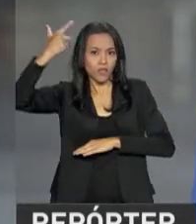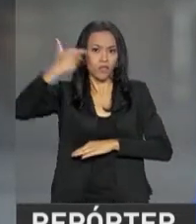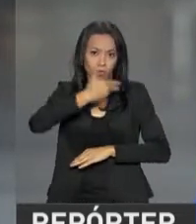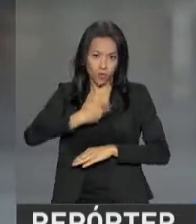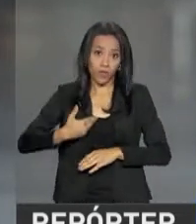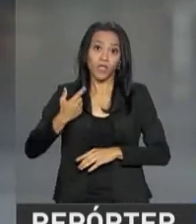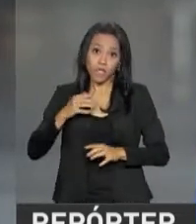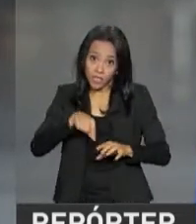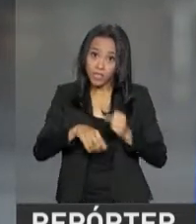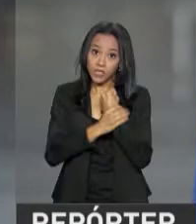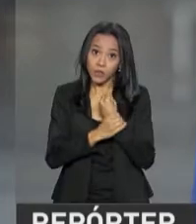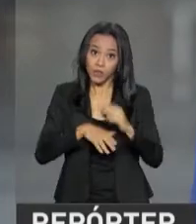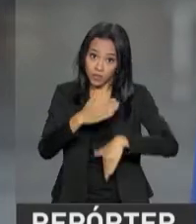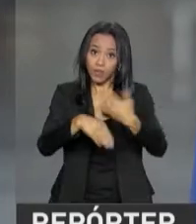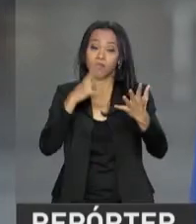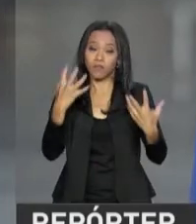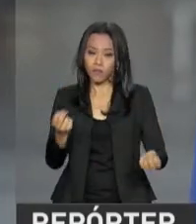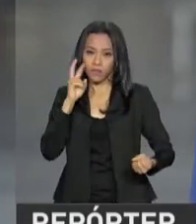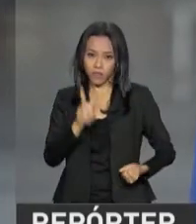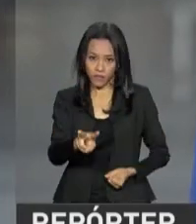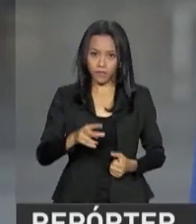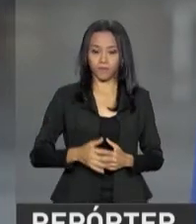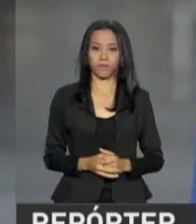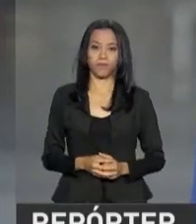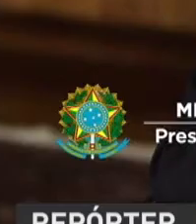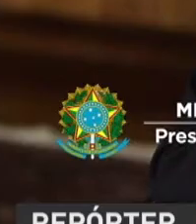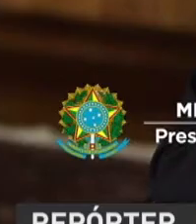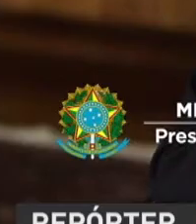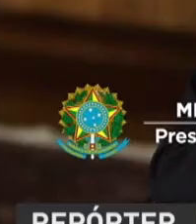do crescimento do Brasil. Vamos ver.